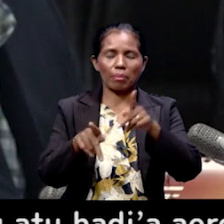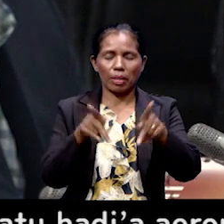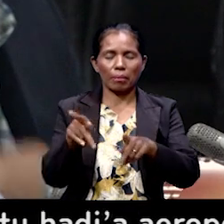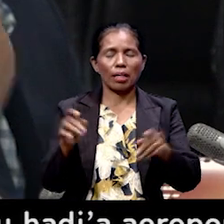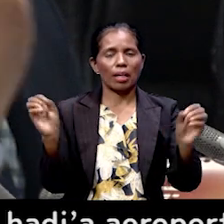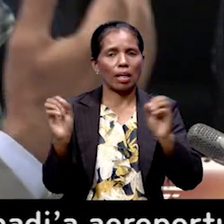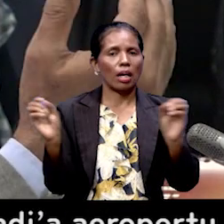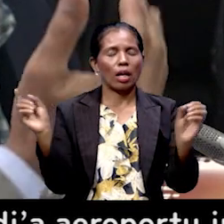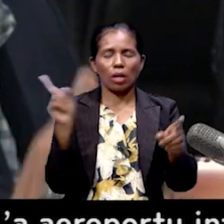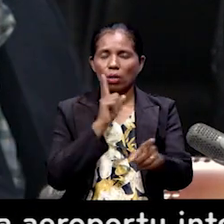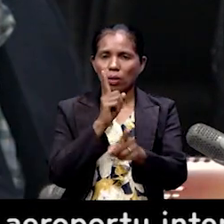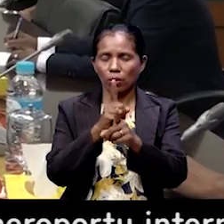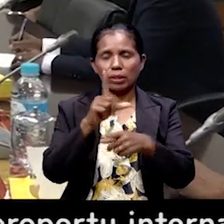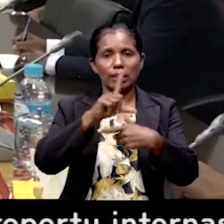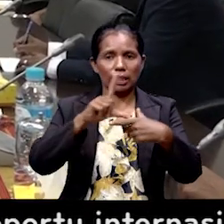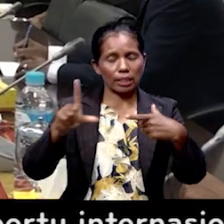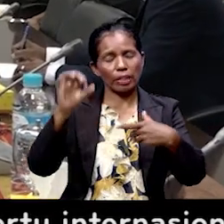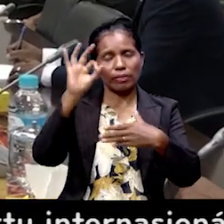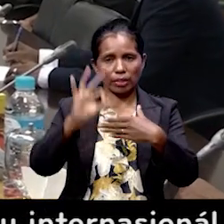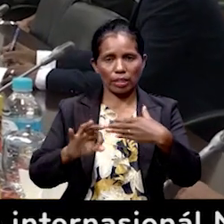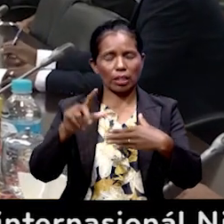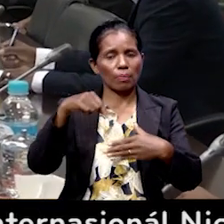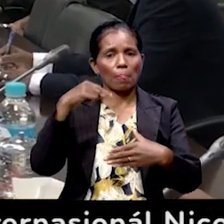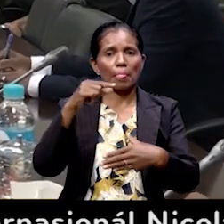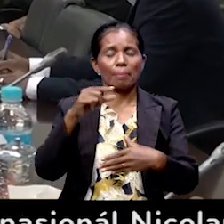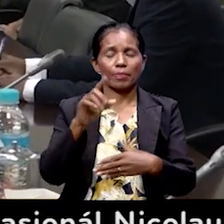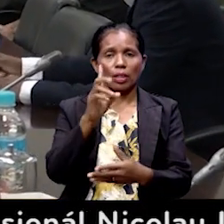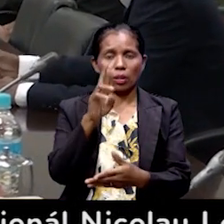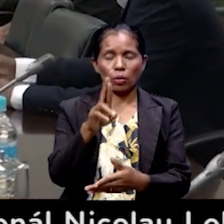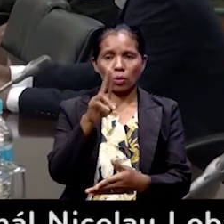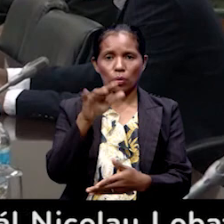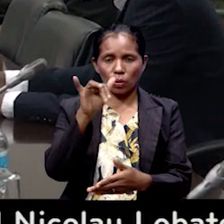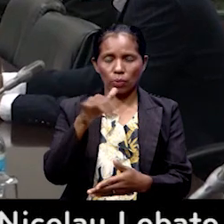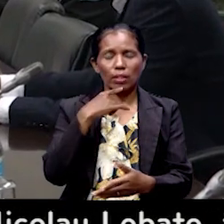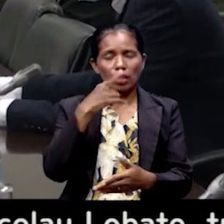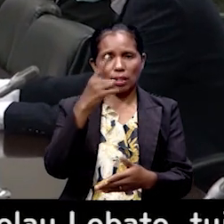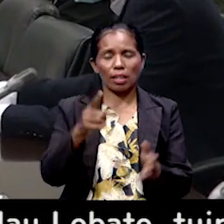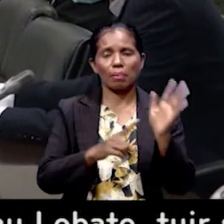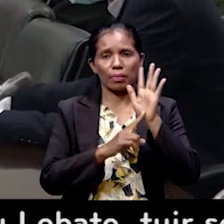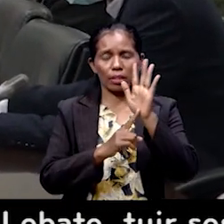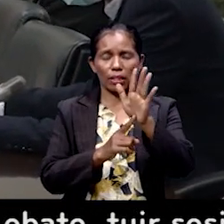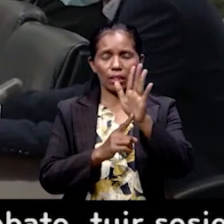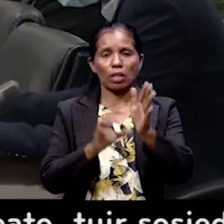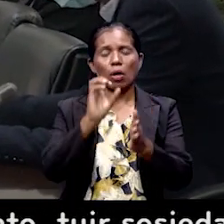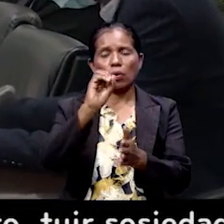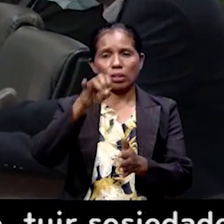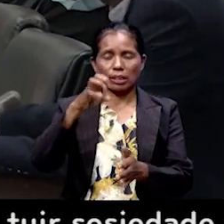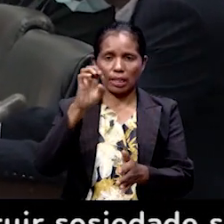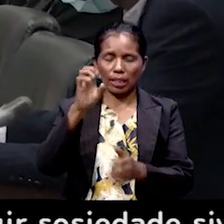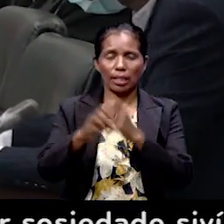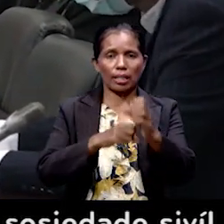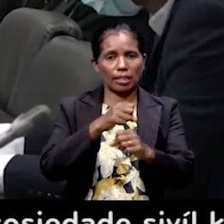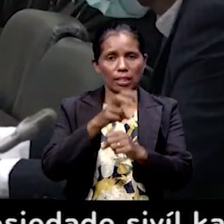frente. Rui Gomes atou o assunto, né? Banhira apresenta a proposta Orçamento Geral Estado Tinan Rihunrua Rua Nulures em Rua,